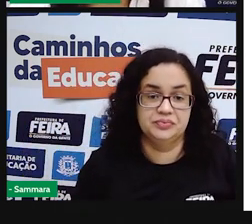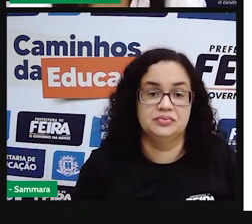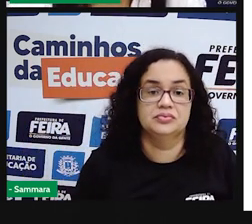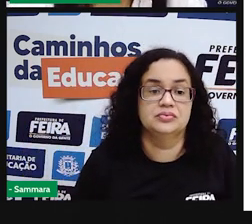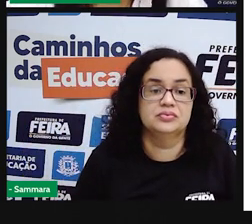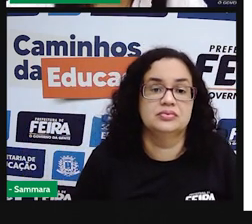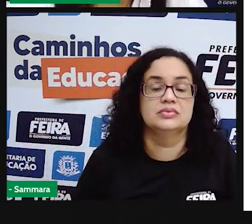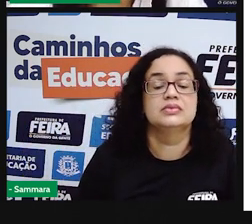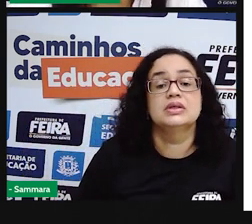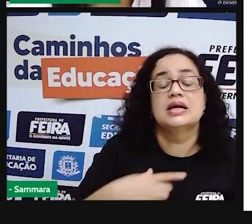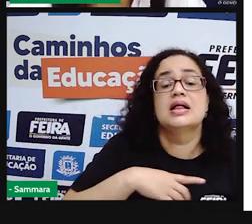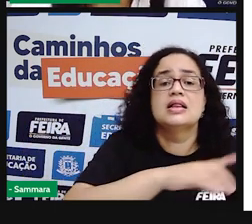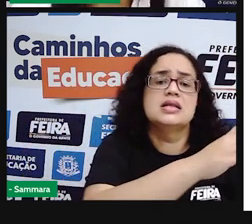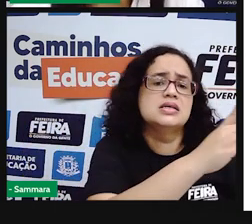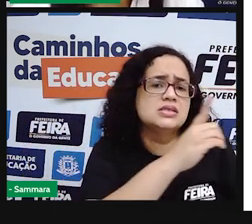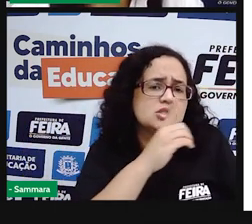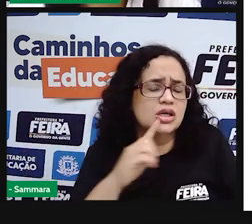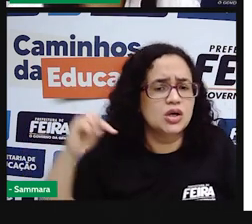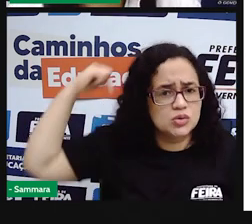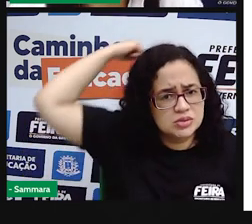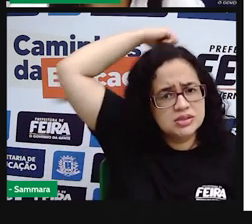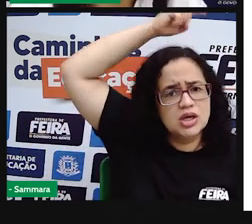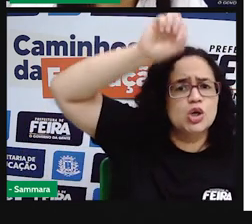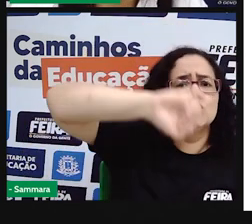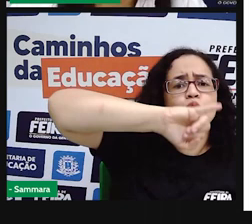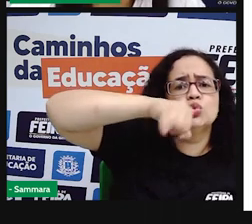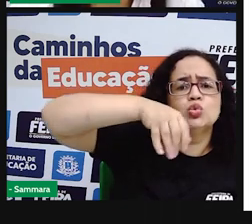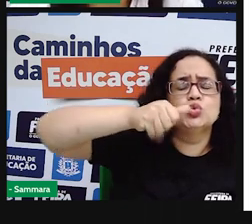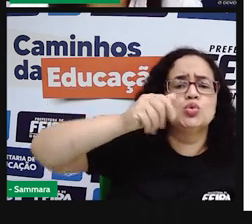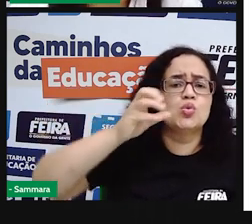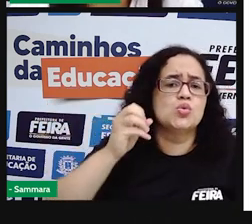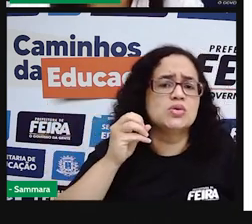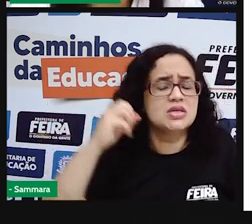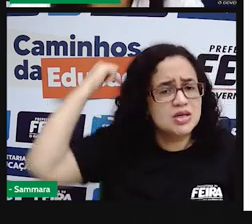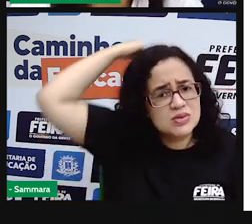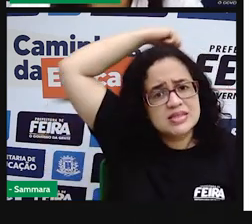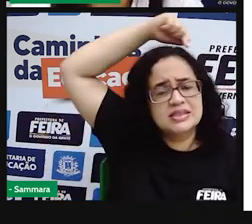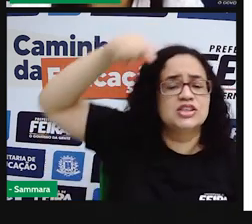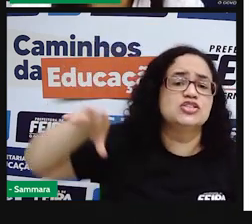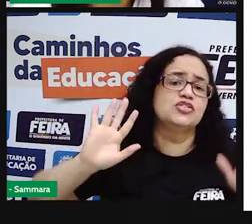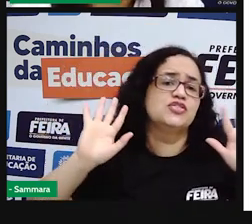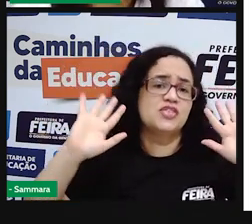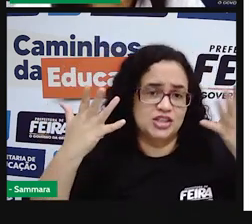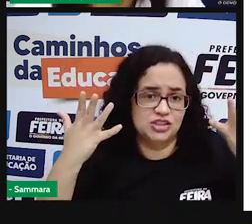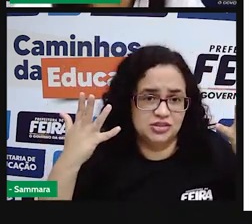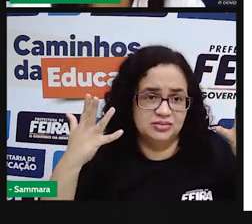E aí chegou o São João. Eu sou o Santo Festeiro.